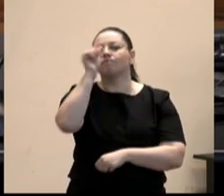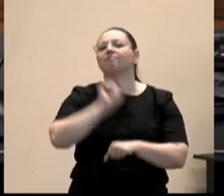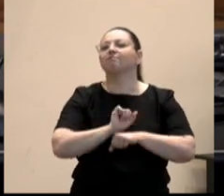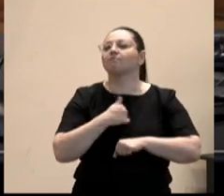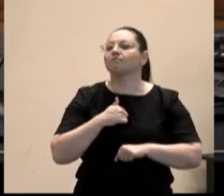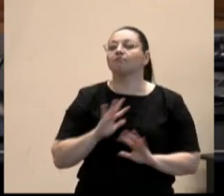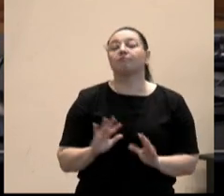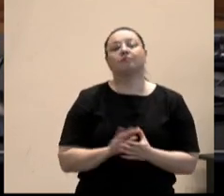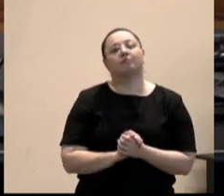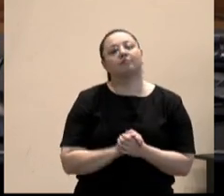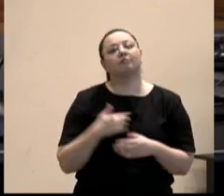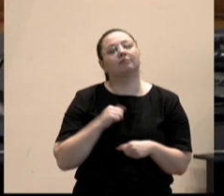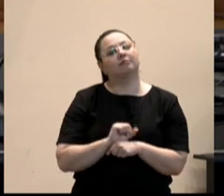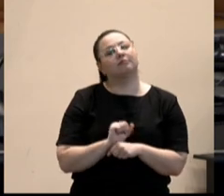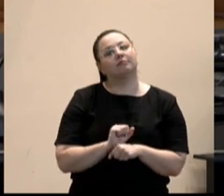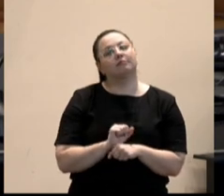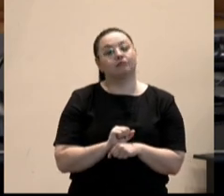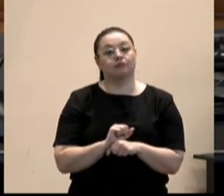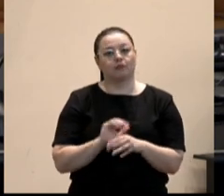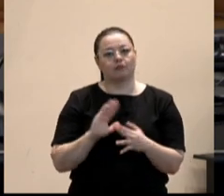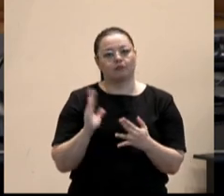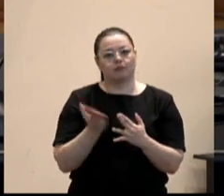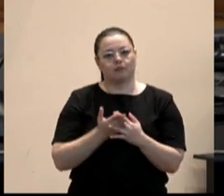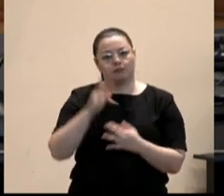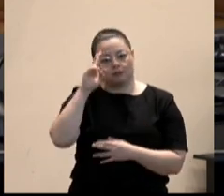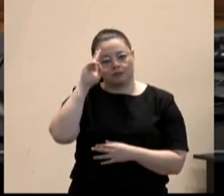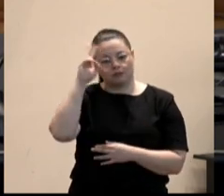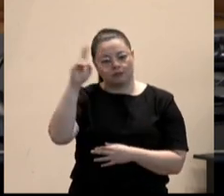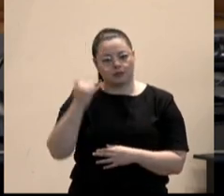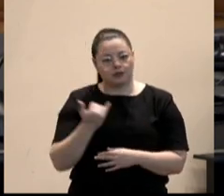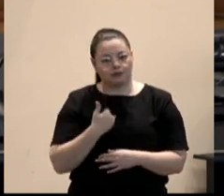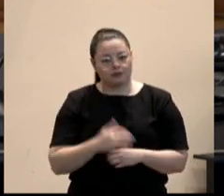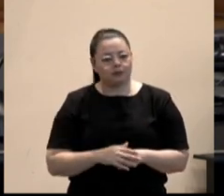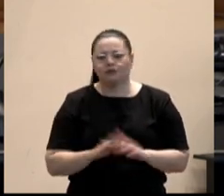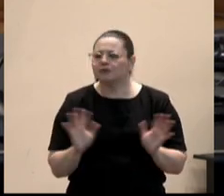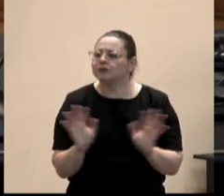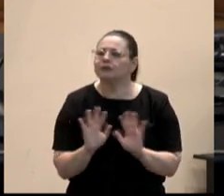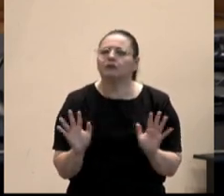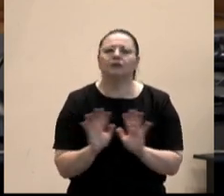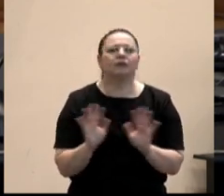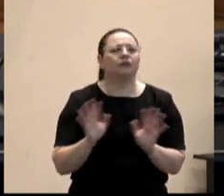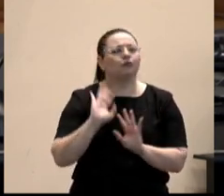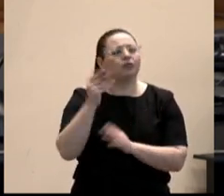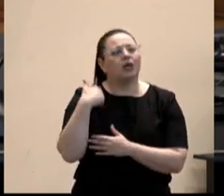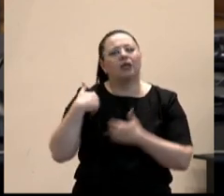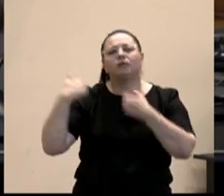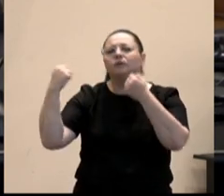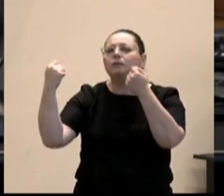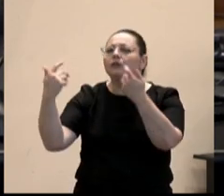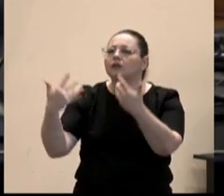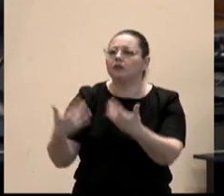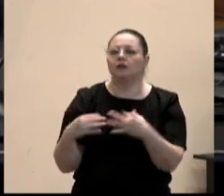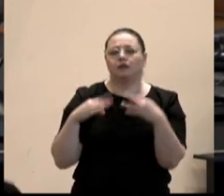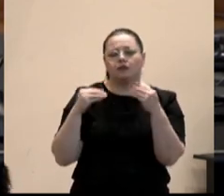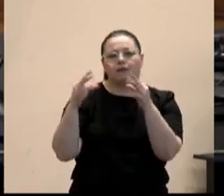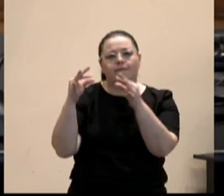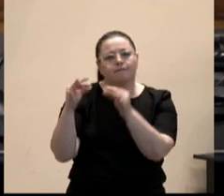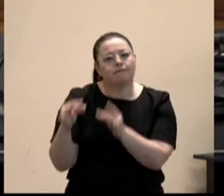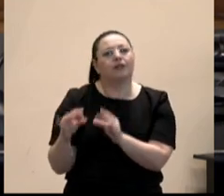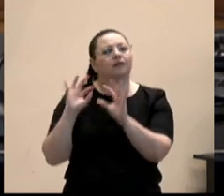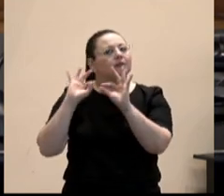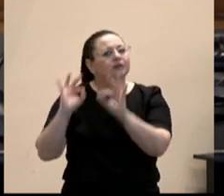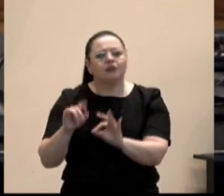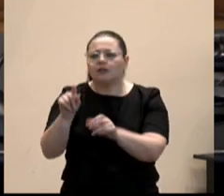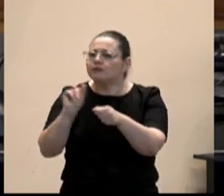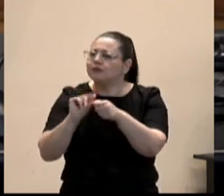Chegou na hora do recreio, a diretora disse, Luciane, está tudo resolvido, foi mal entendido, já expliquei, estava tudo certo, você não fez